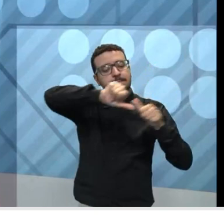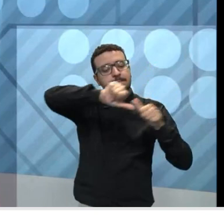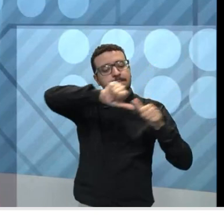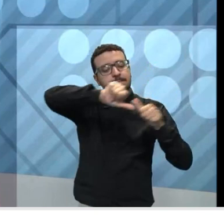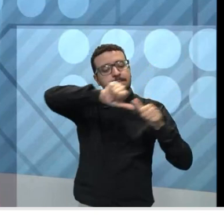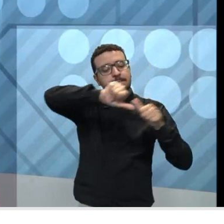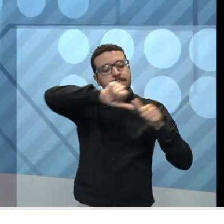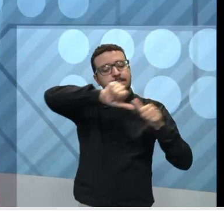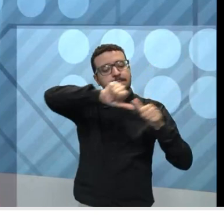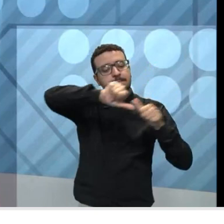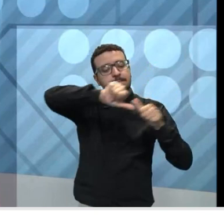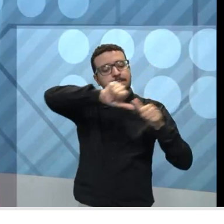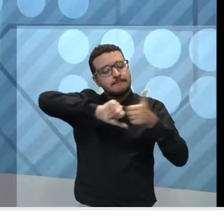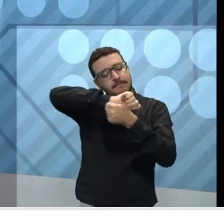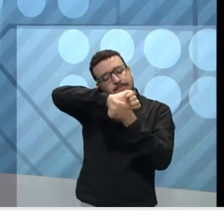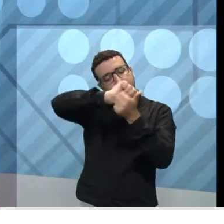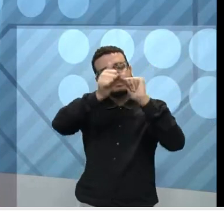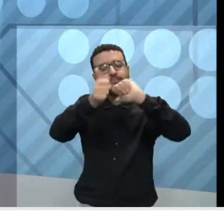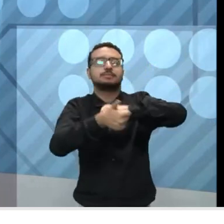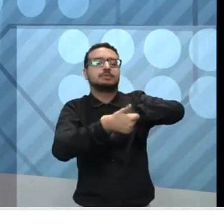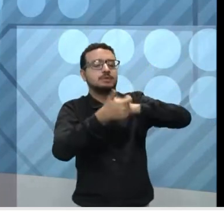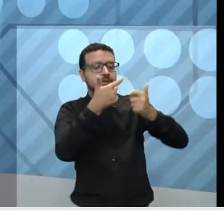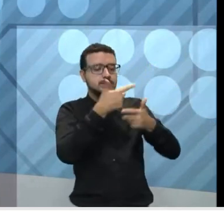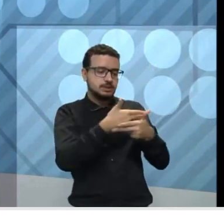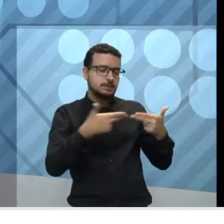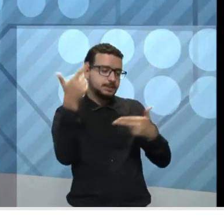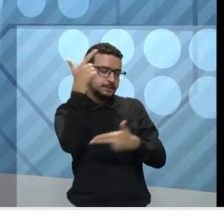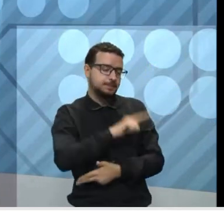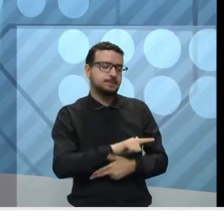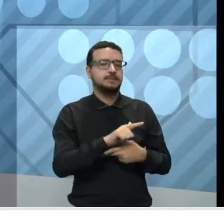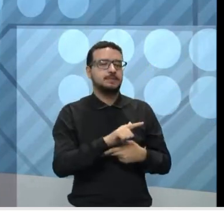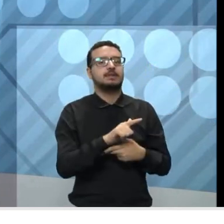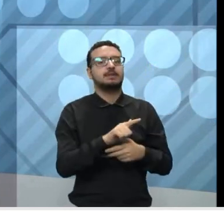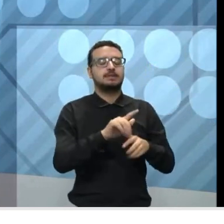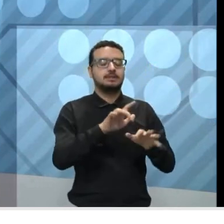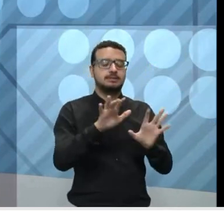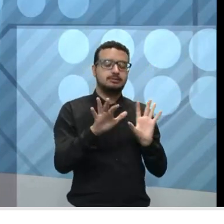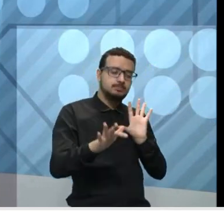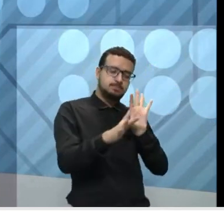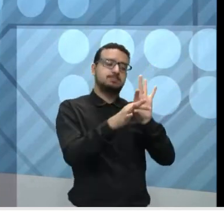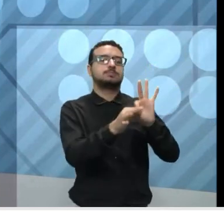escolar, certo? Eu trouxe para você aqui, no último slide,